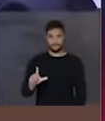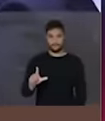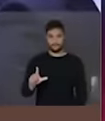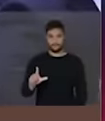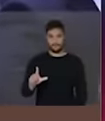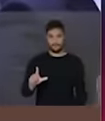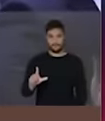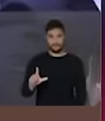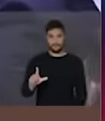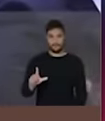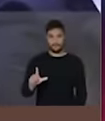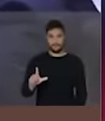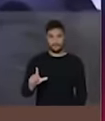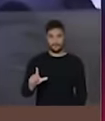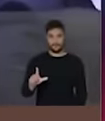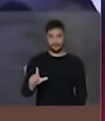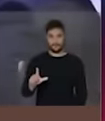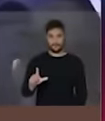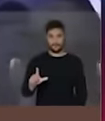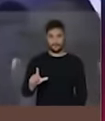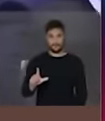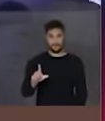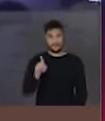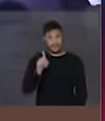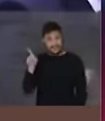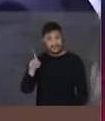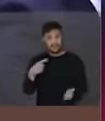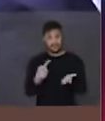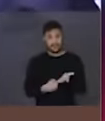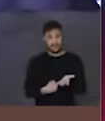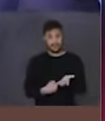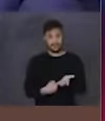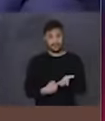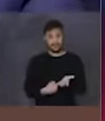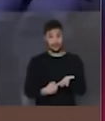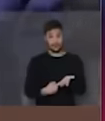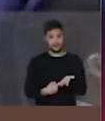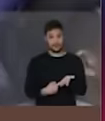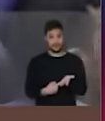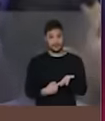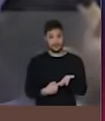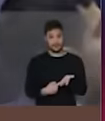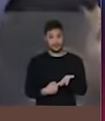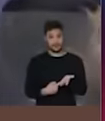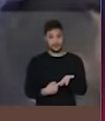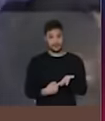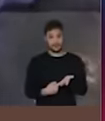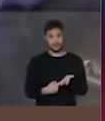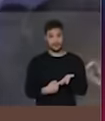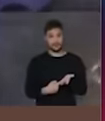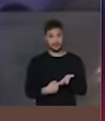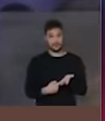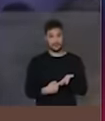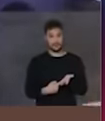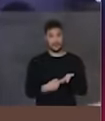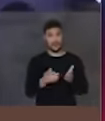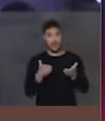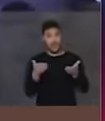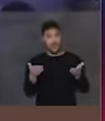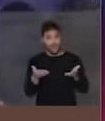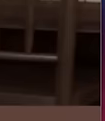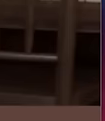Ação movida pelo governo federal e aí musar Quem vai ganhar quem vai perder Ou nem quem ganhar nem quem perder qual é que